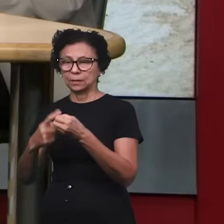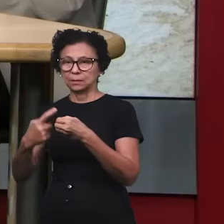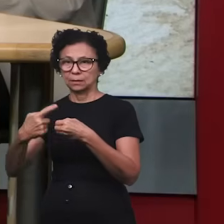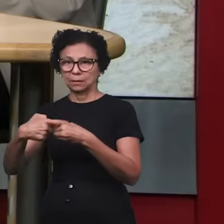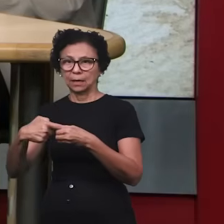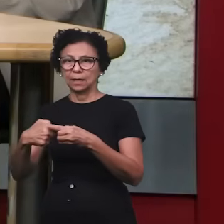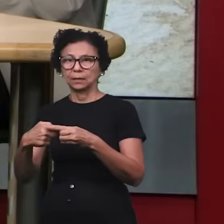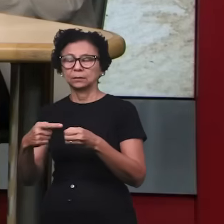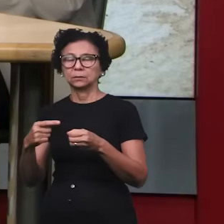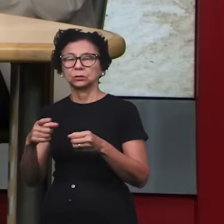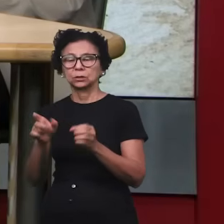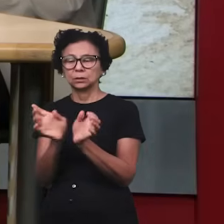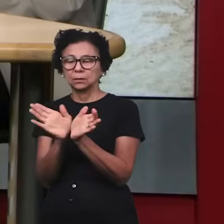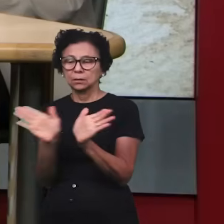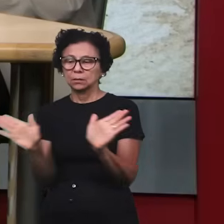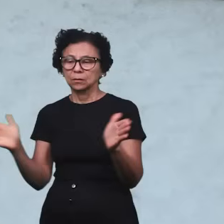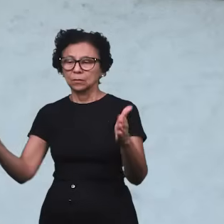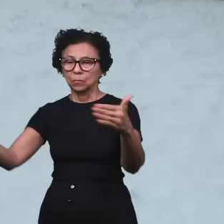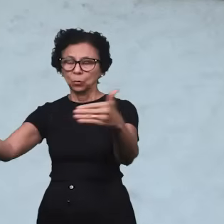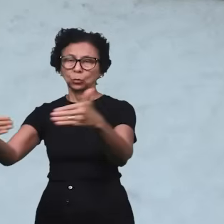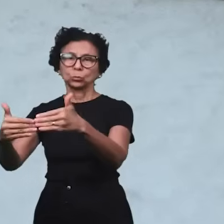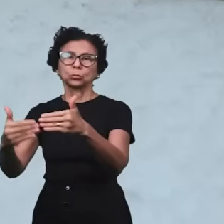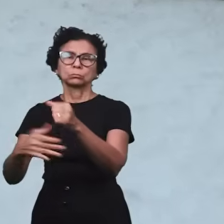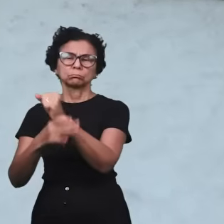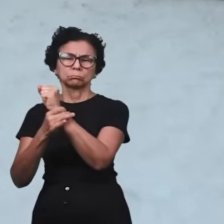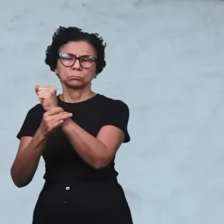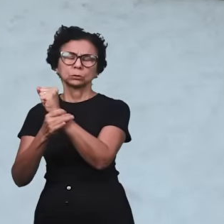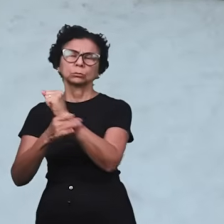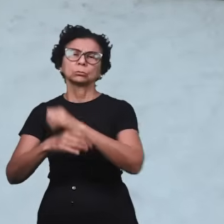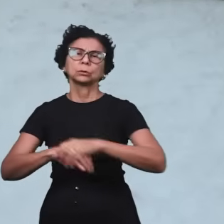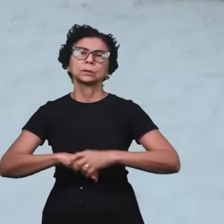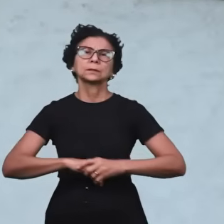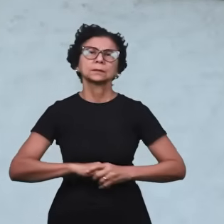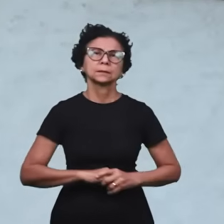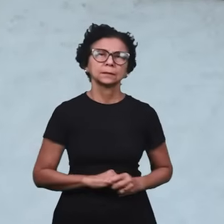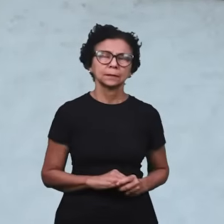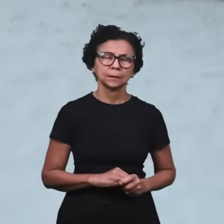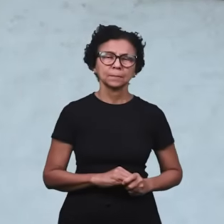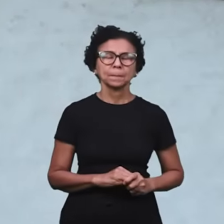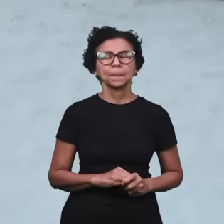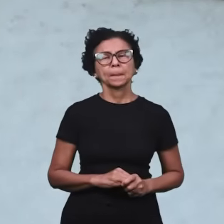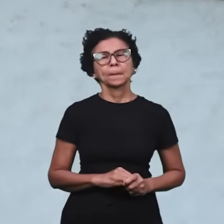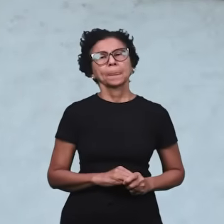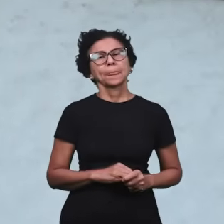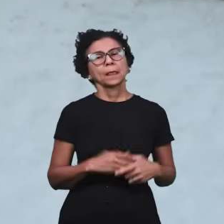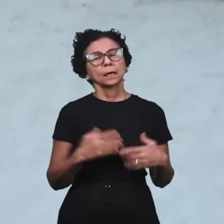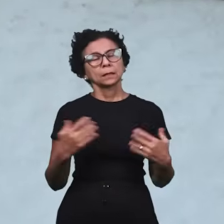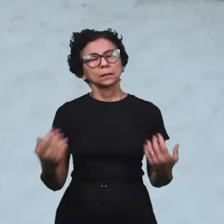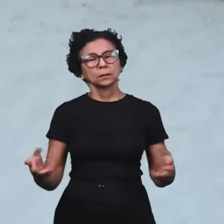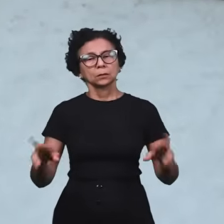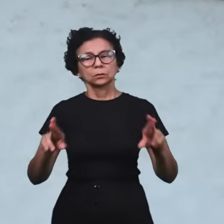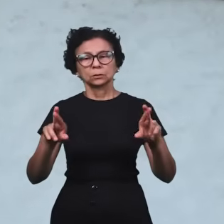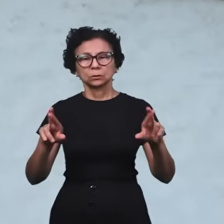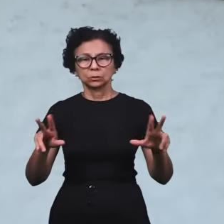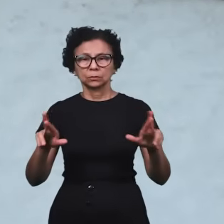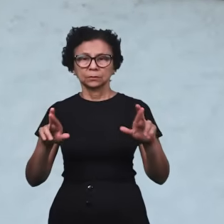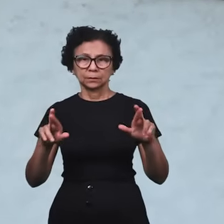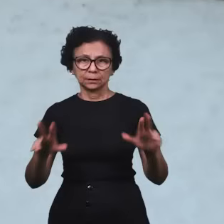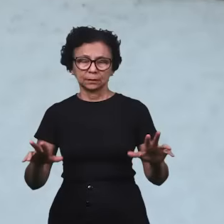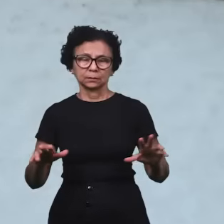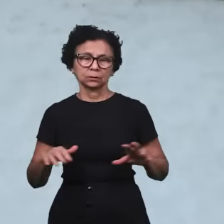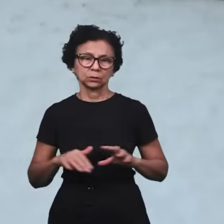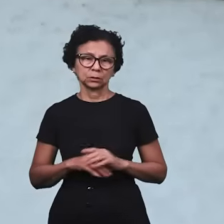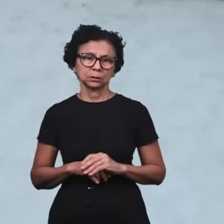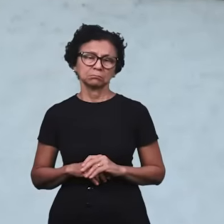entre casas sobre cidades edificadas, fortificadas, né, ou muradas, e casas